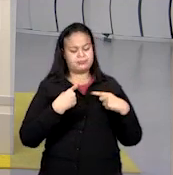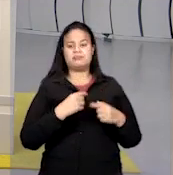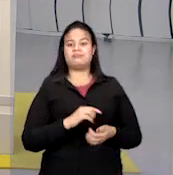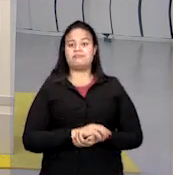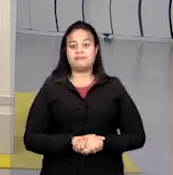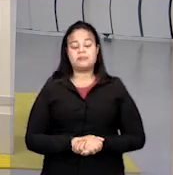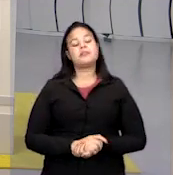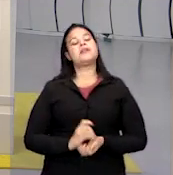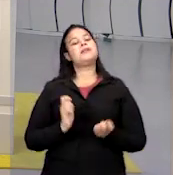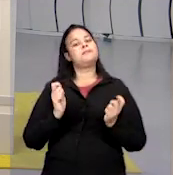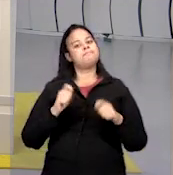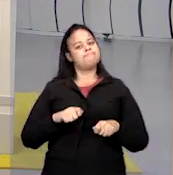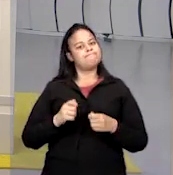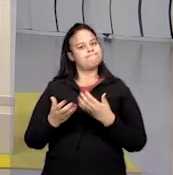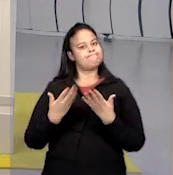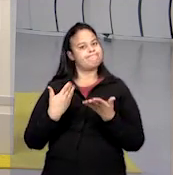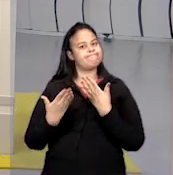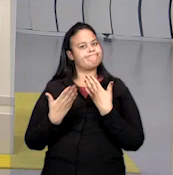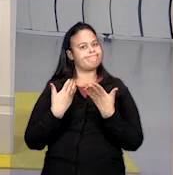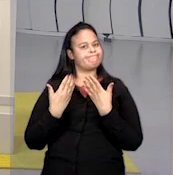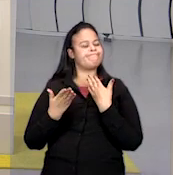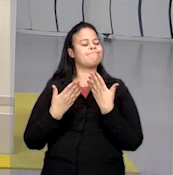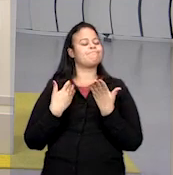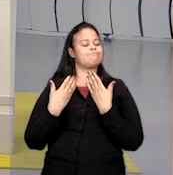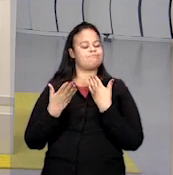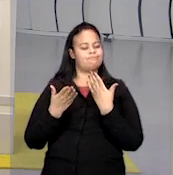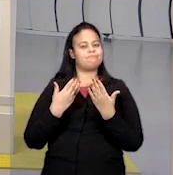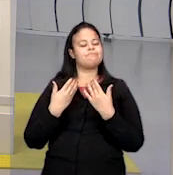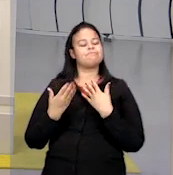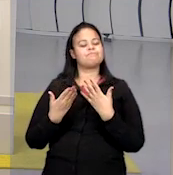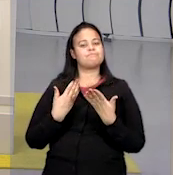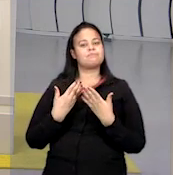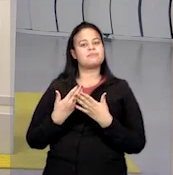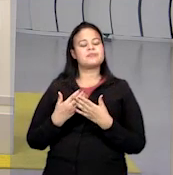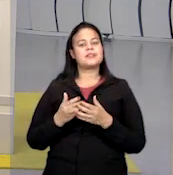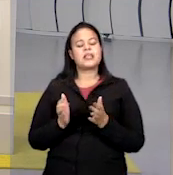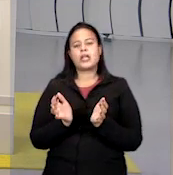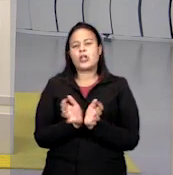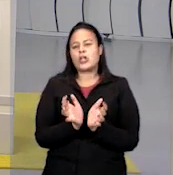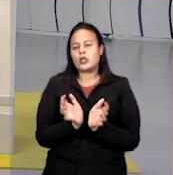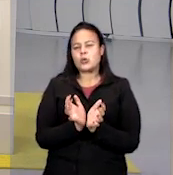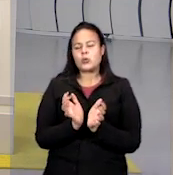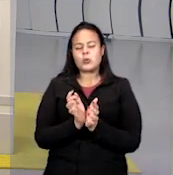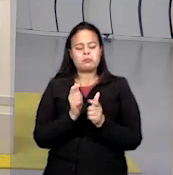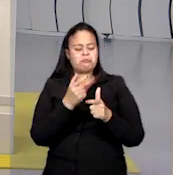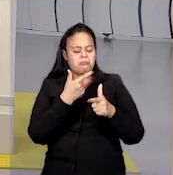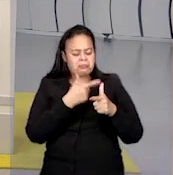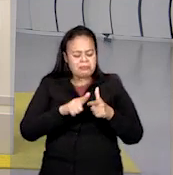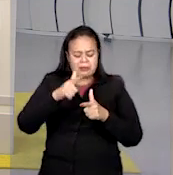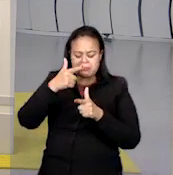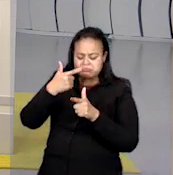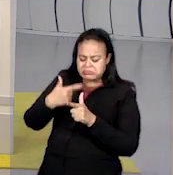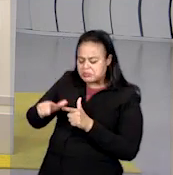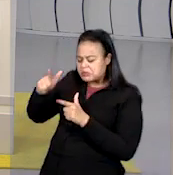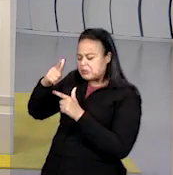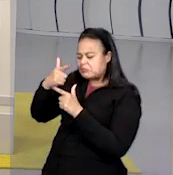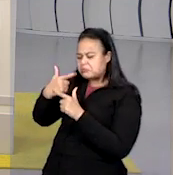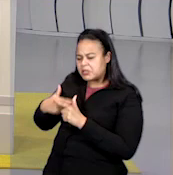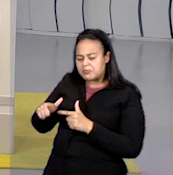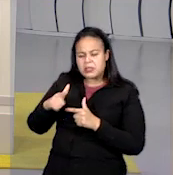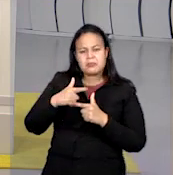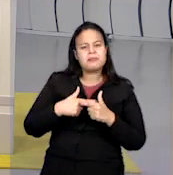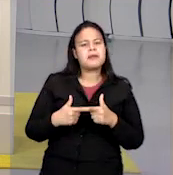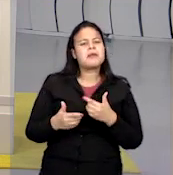gente precisa conversar. É sobre essa cadeia de problemas que a gente precisa conversar para a